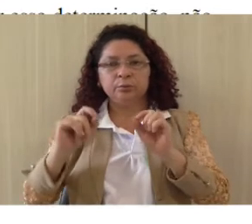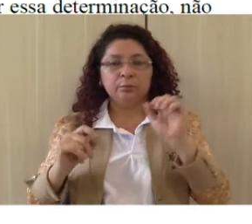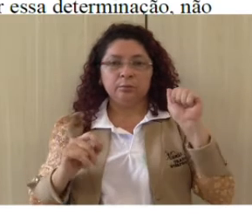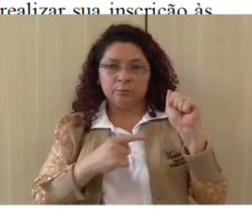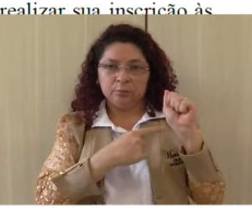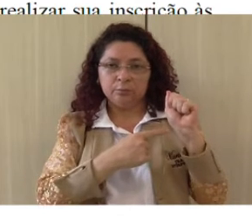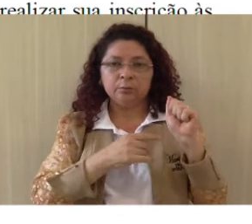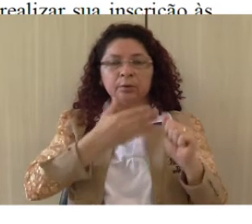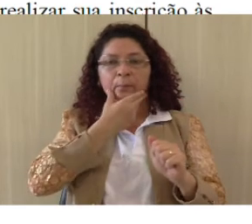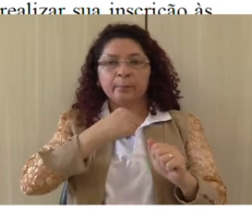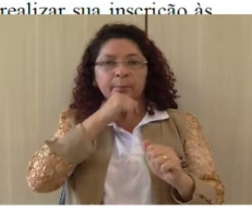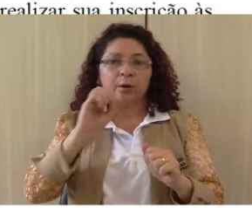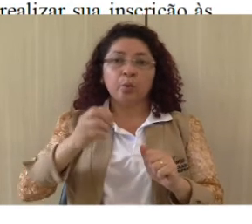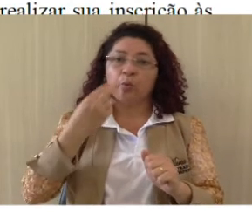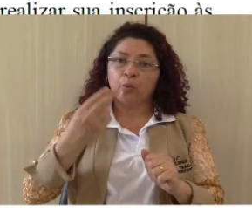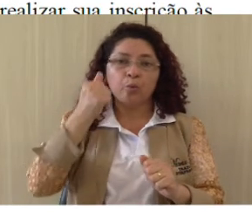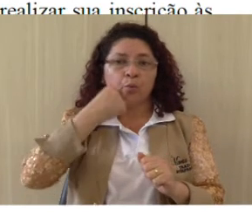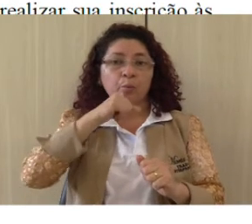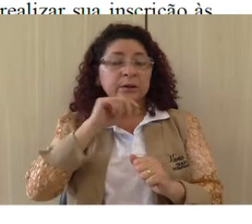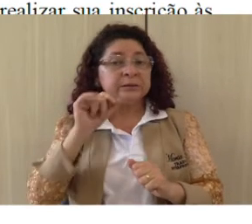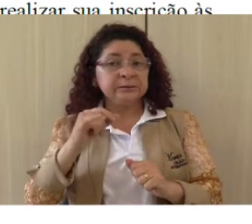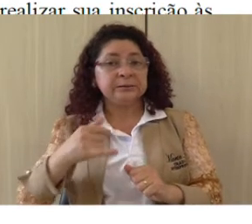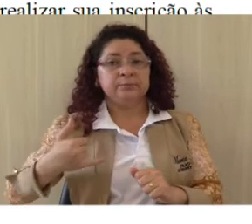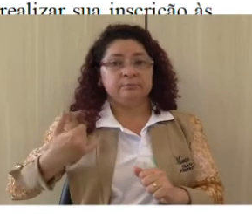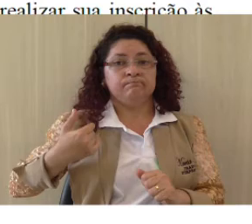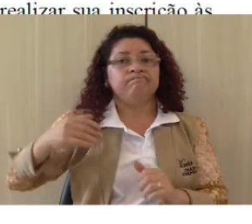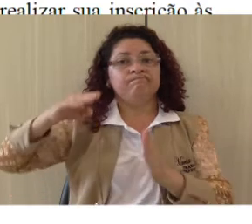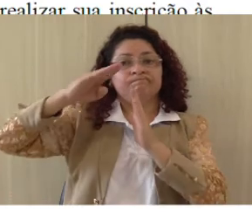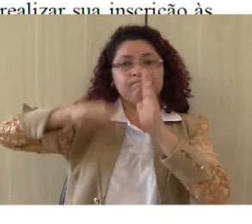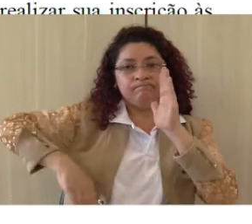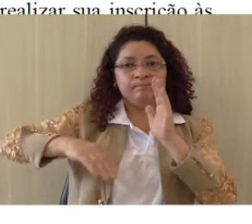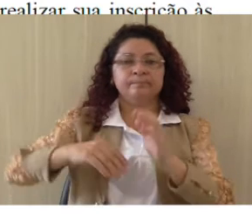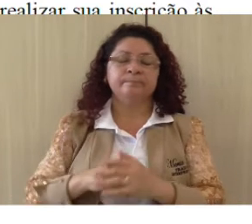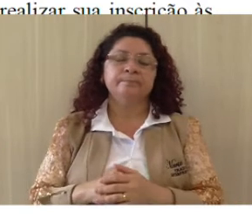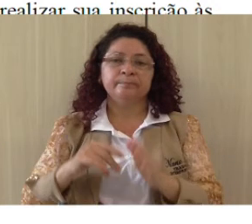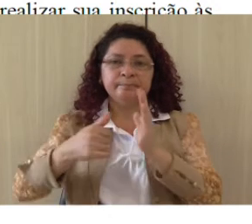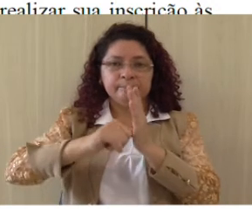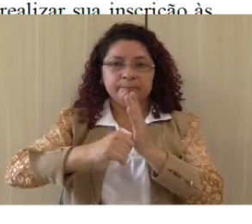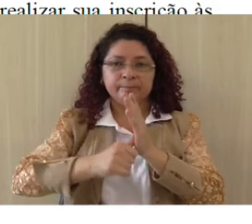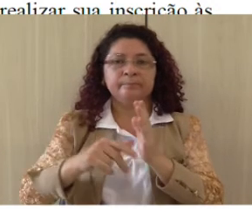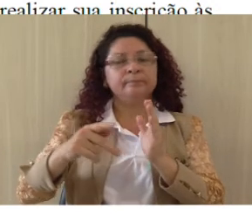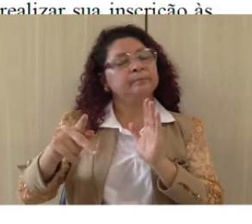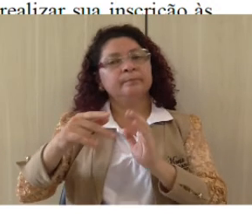a. O pai ou a mãe, se menor, munido de documento de identidade,